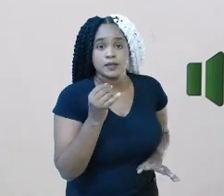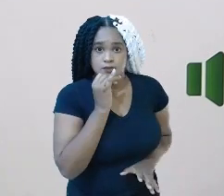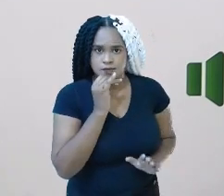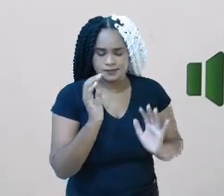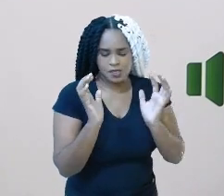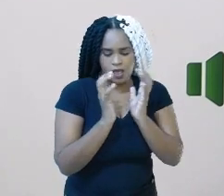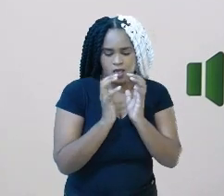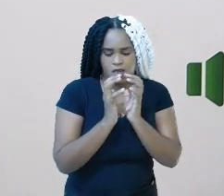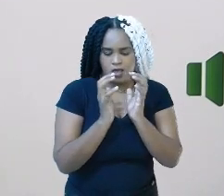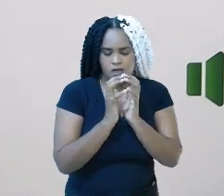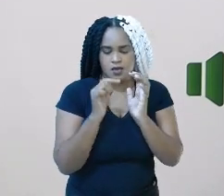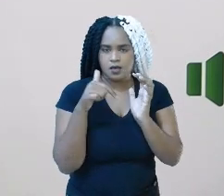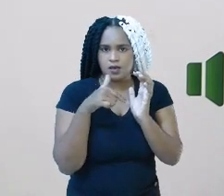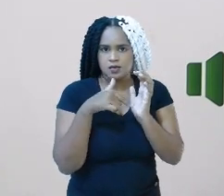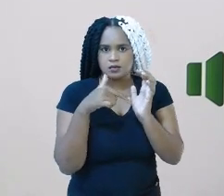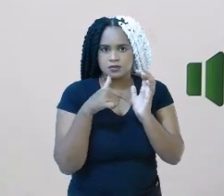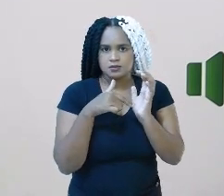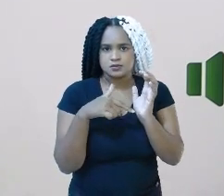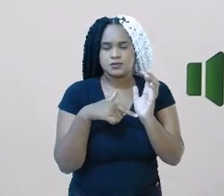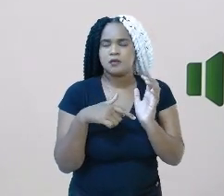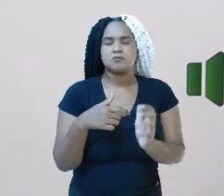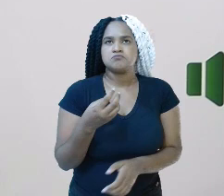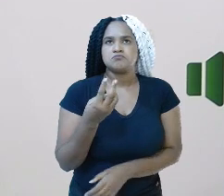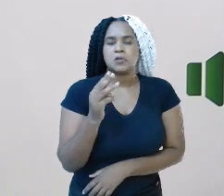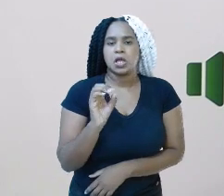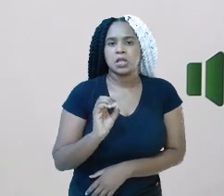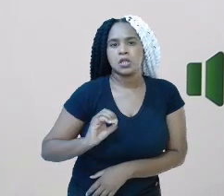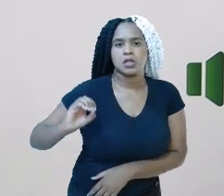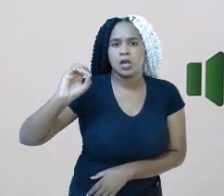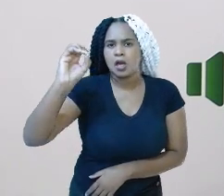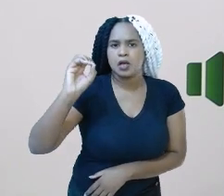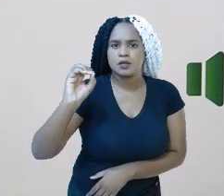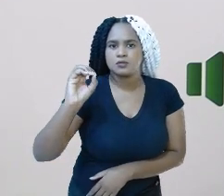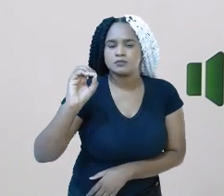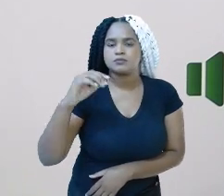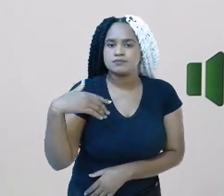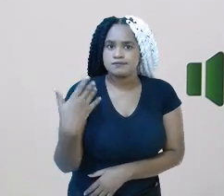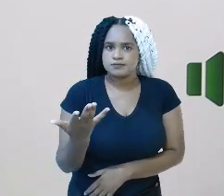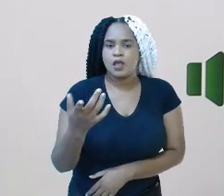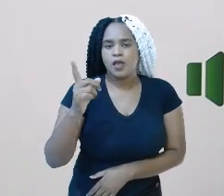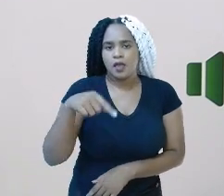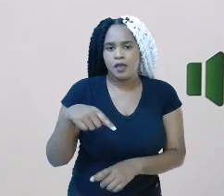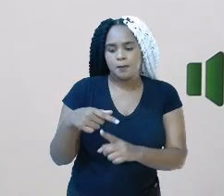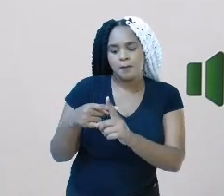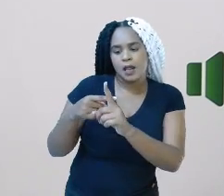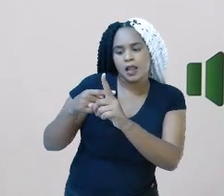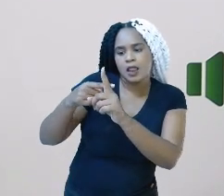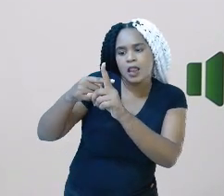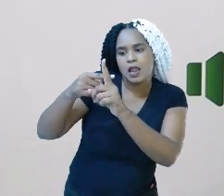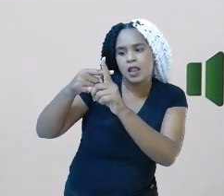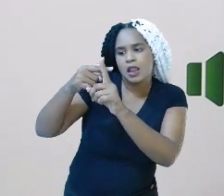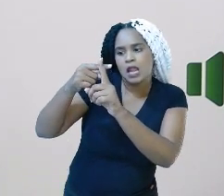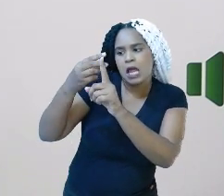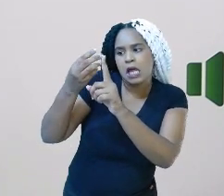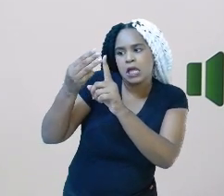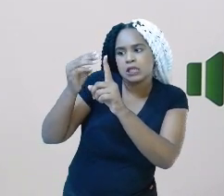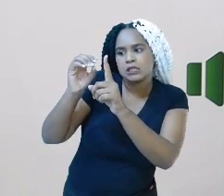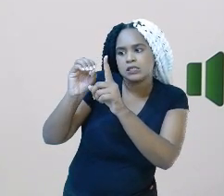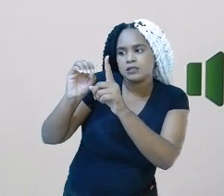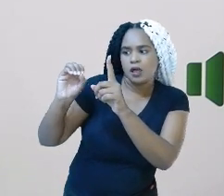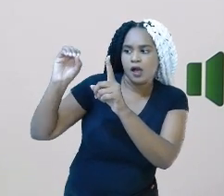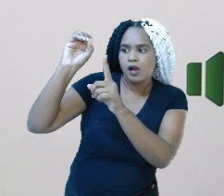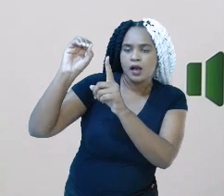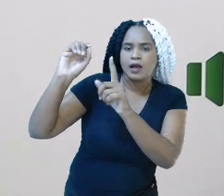Recife está fazendo 30 graus hoje. É a partir de um termômetro que essas temperaturas elas